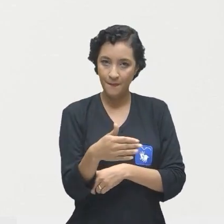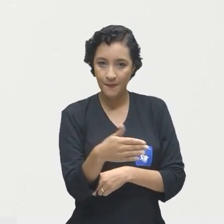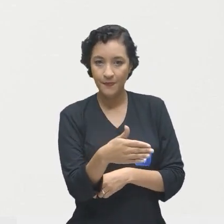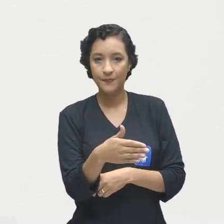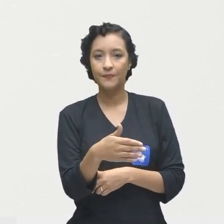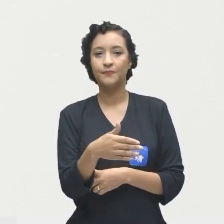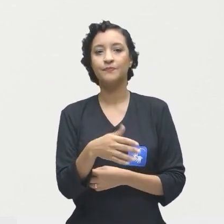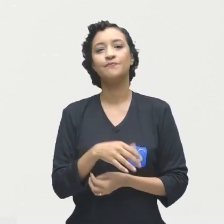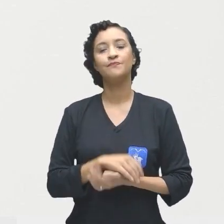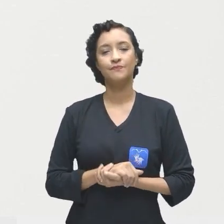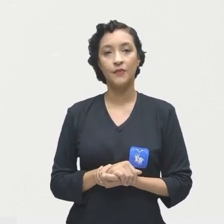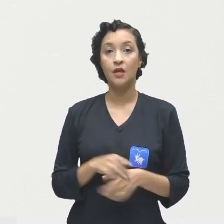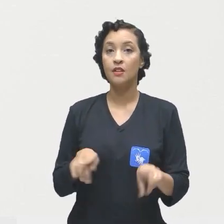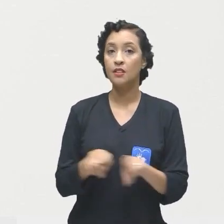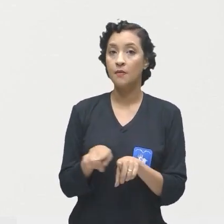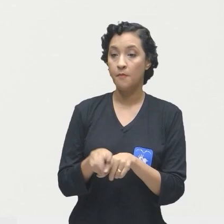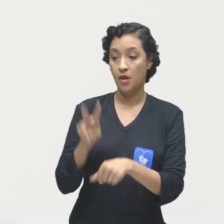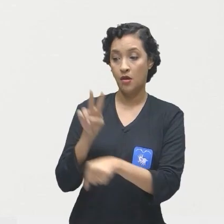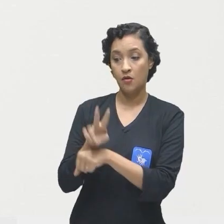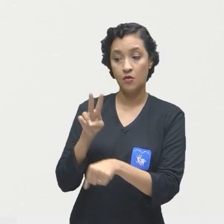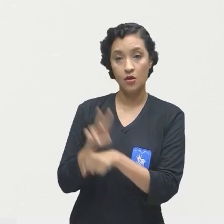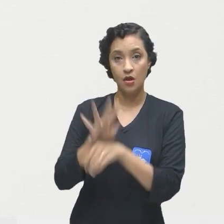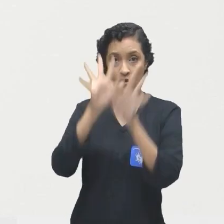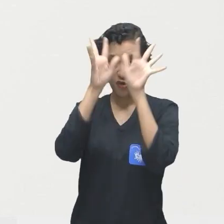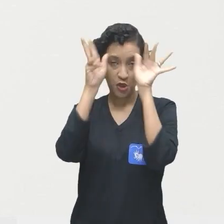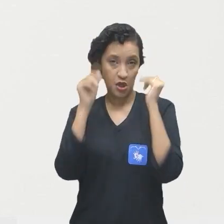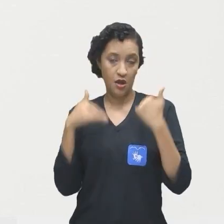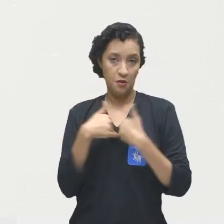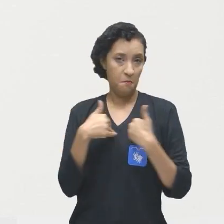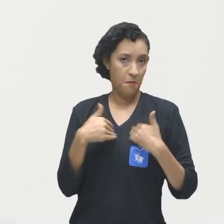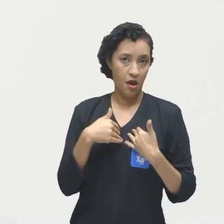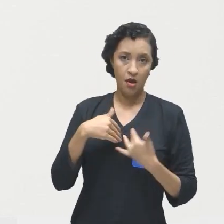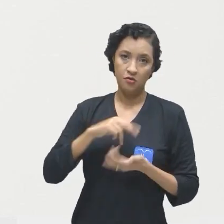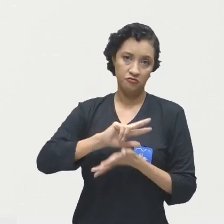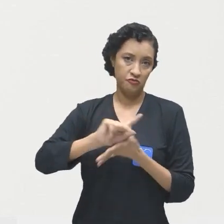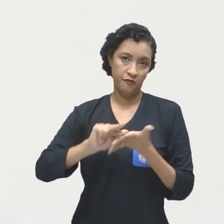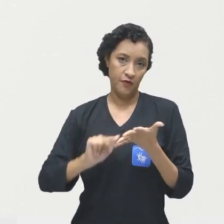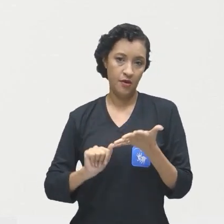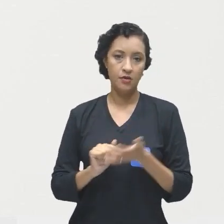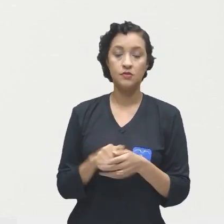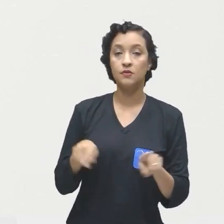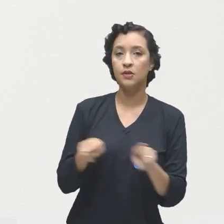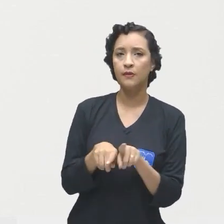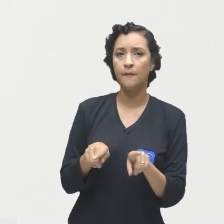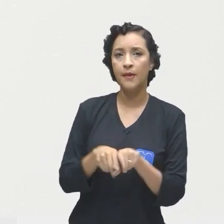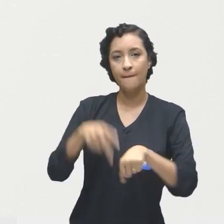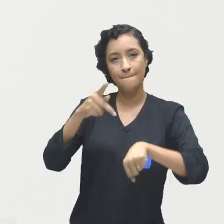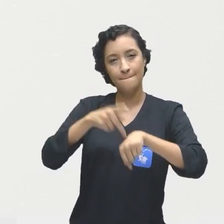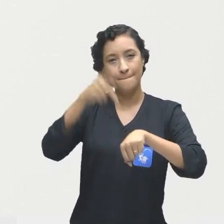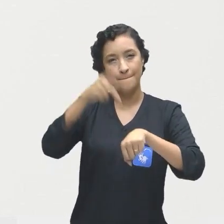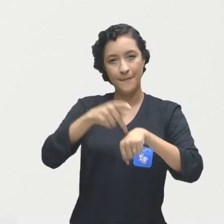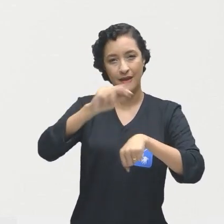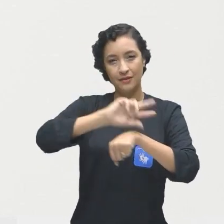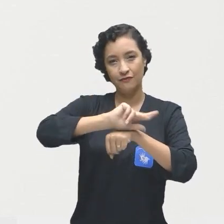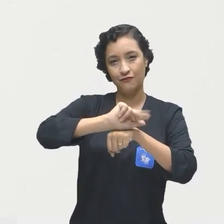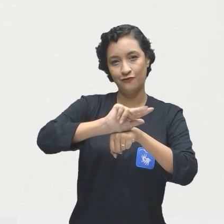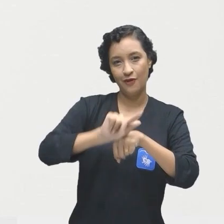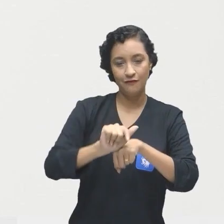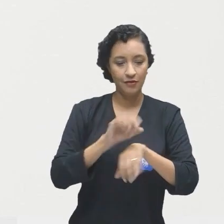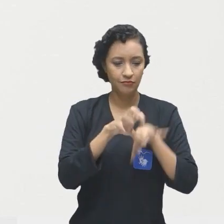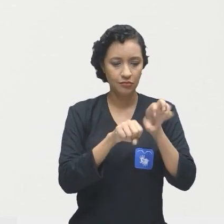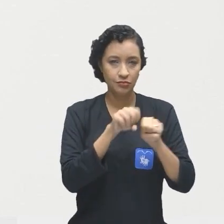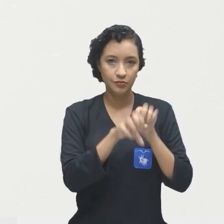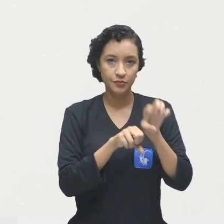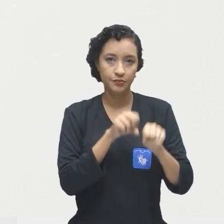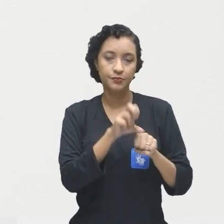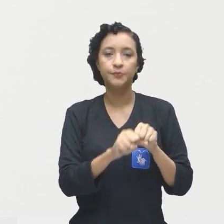a pesca, como já está dizendo, não é? E a mineração, que é retirada do minério da terra, das riquezas